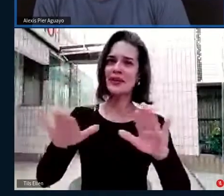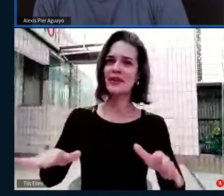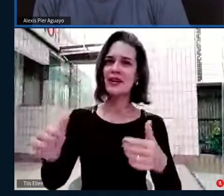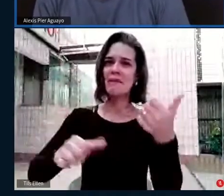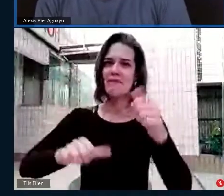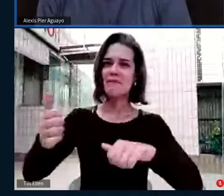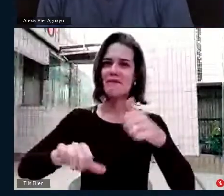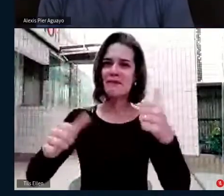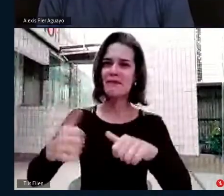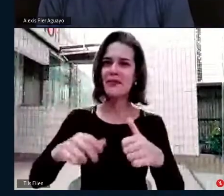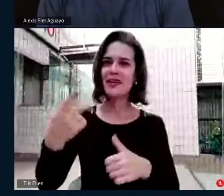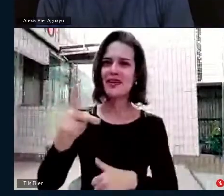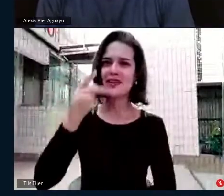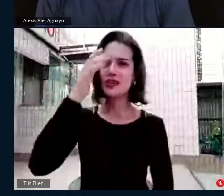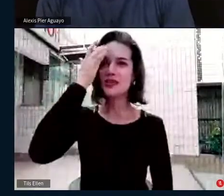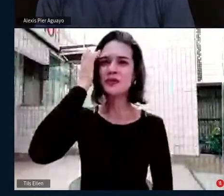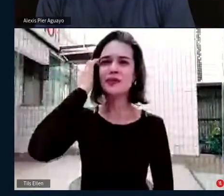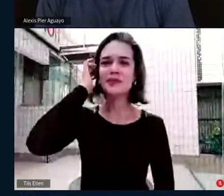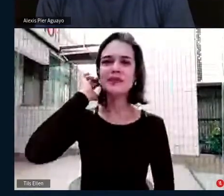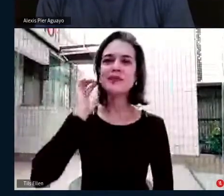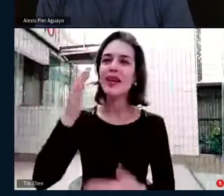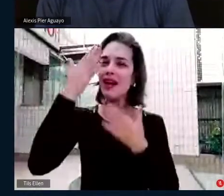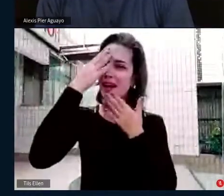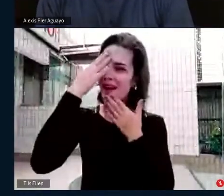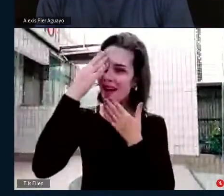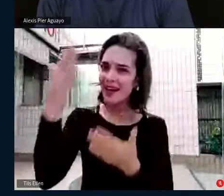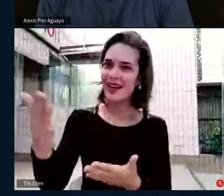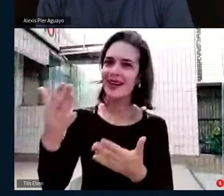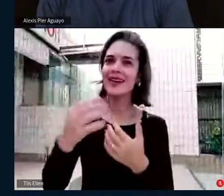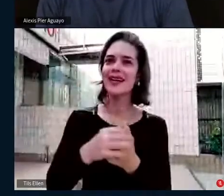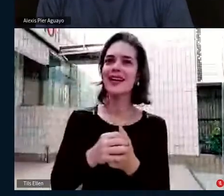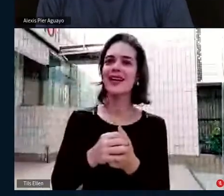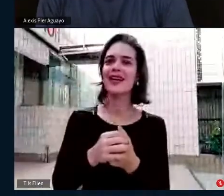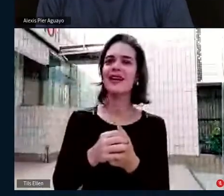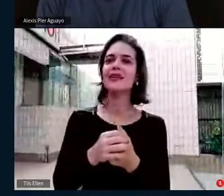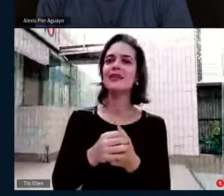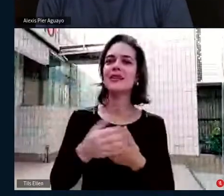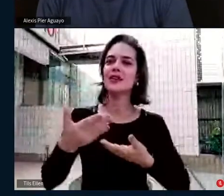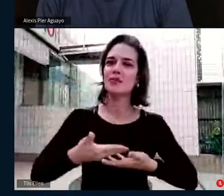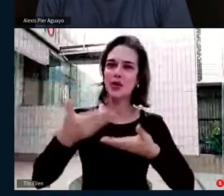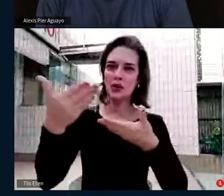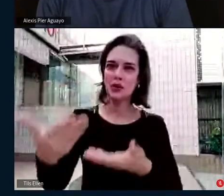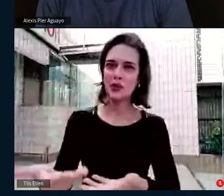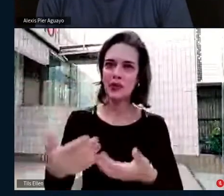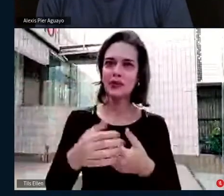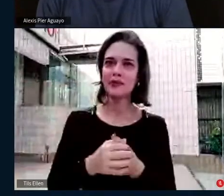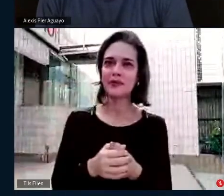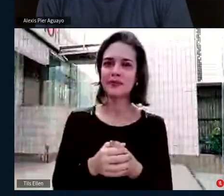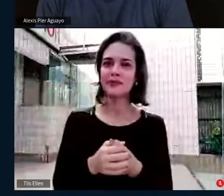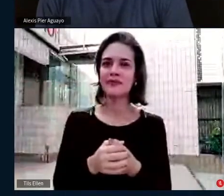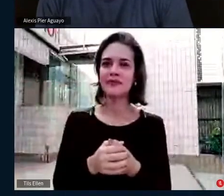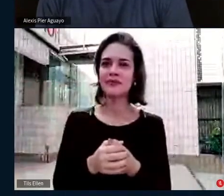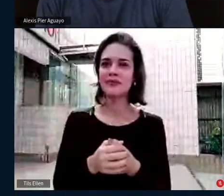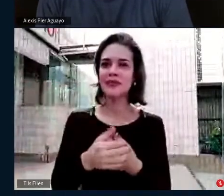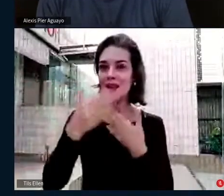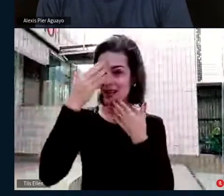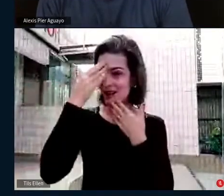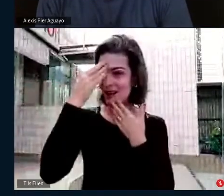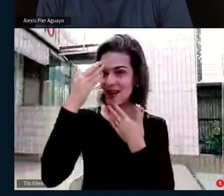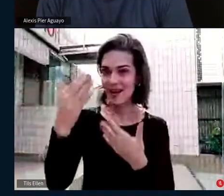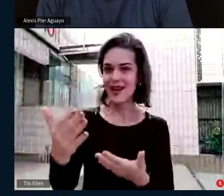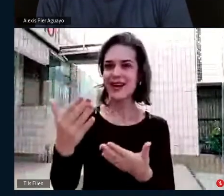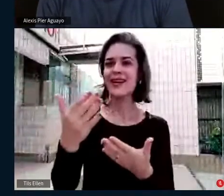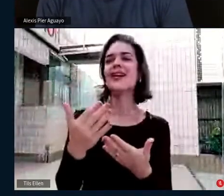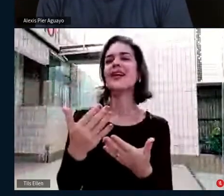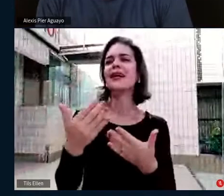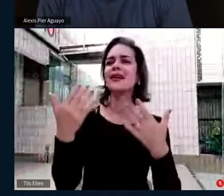trabalho. Enfim, agradeço muito a Sabine também pelo convite, pela generosidade. Agradeço a interlocução, parabéns